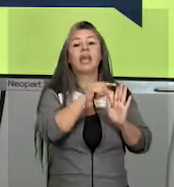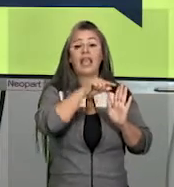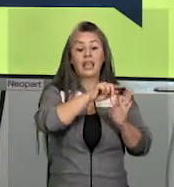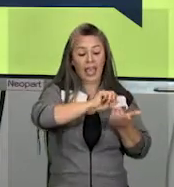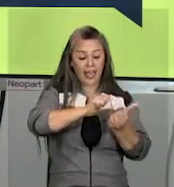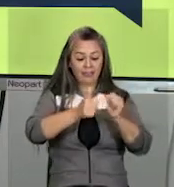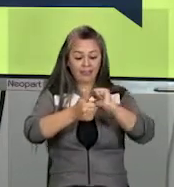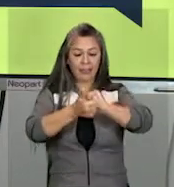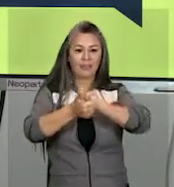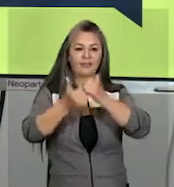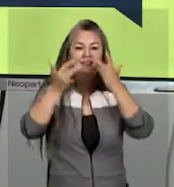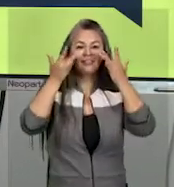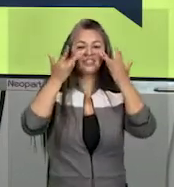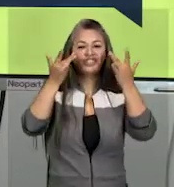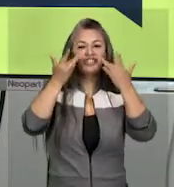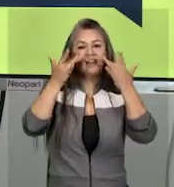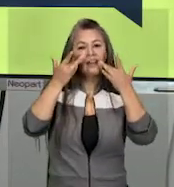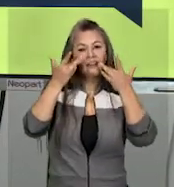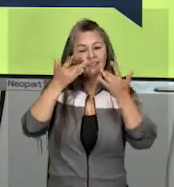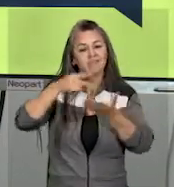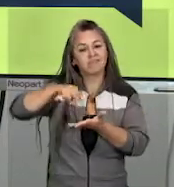vão representar uma personagem.